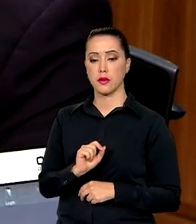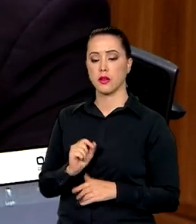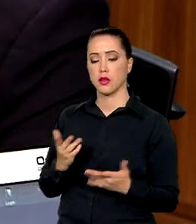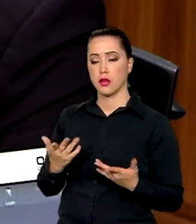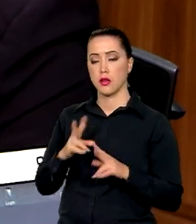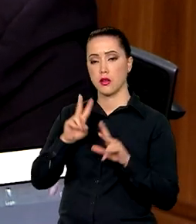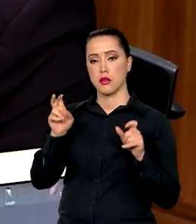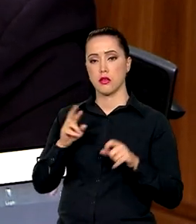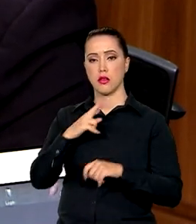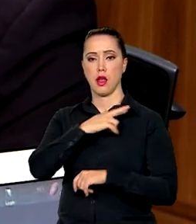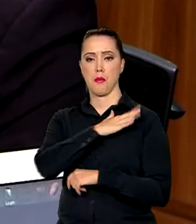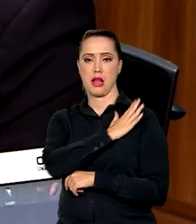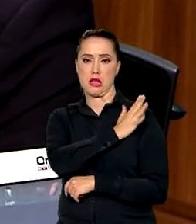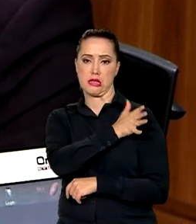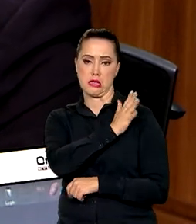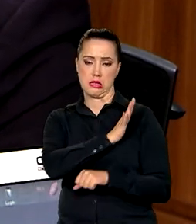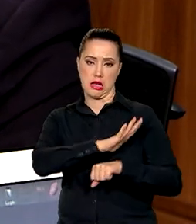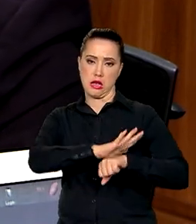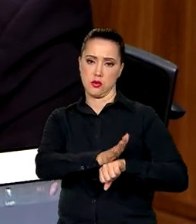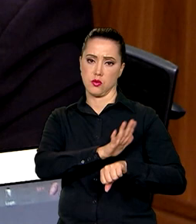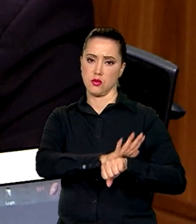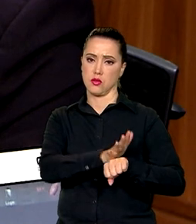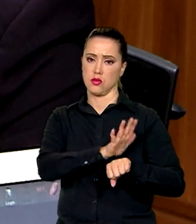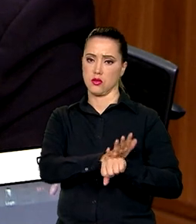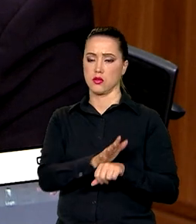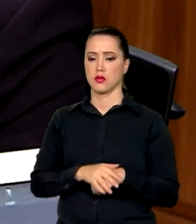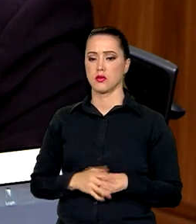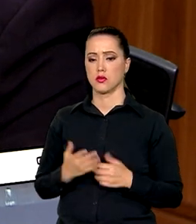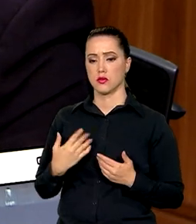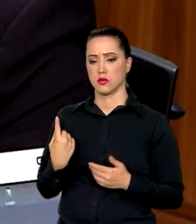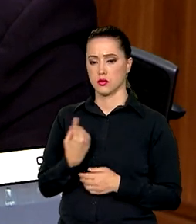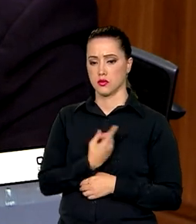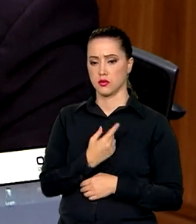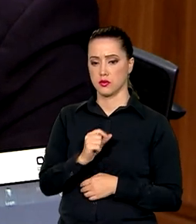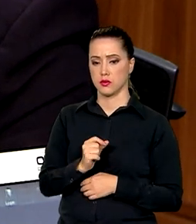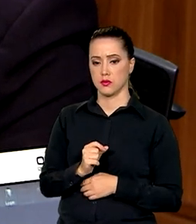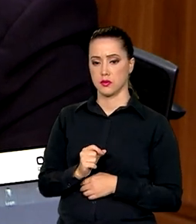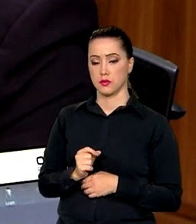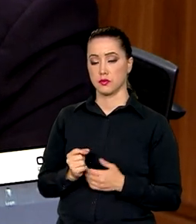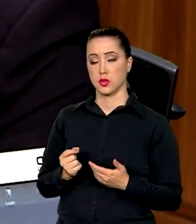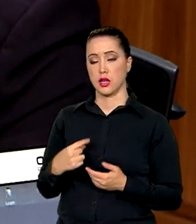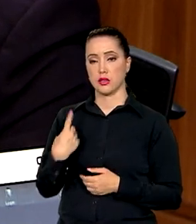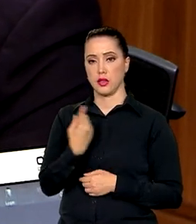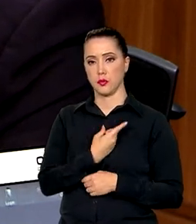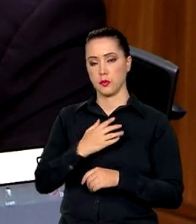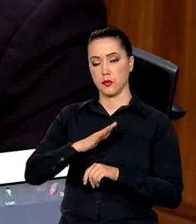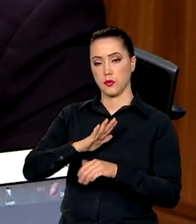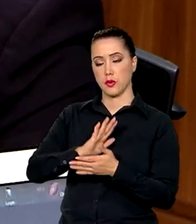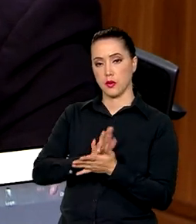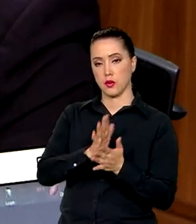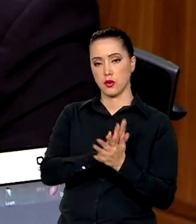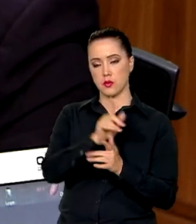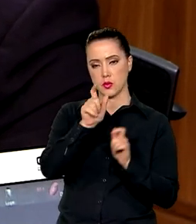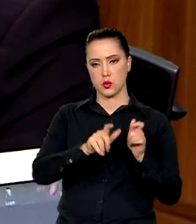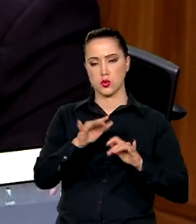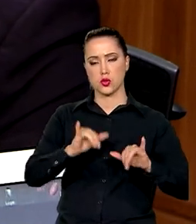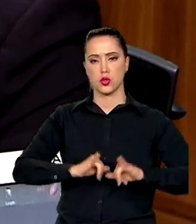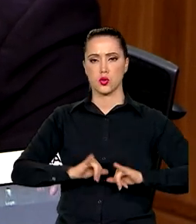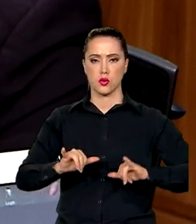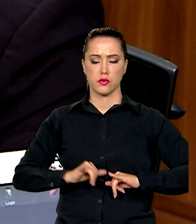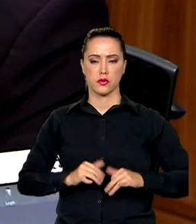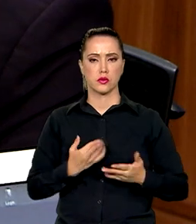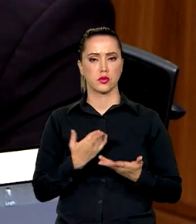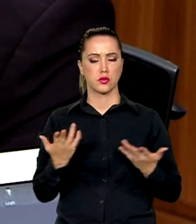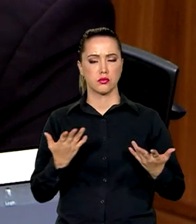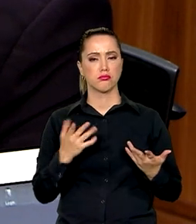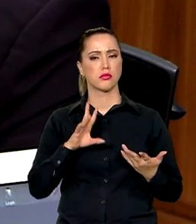estádios do de várias partes do mundo né o jogador Vini Júnior que atua na Seleção Brasileira já foi vítima em vários episódios e